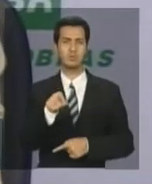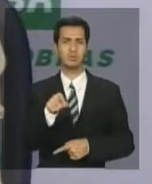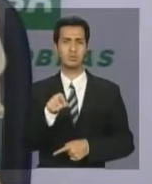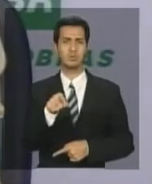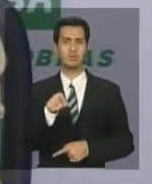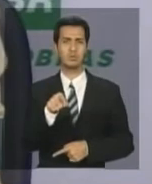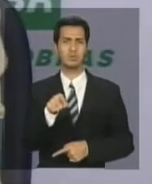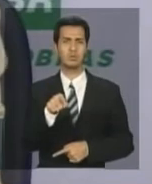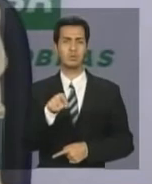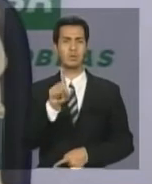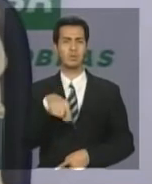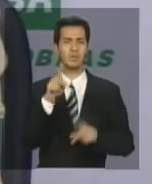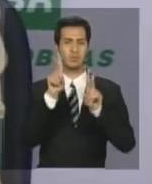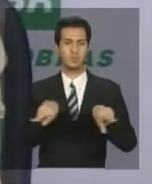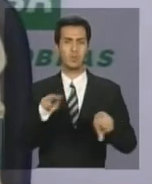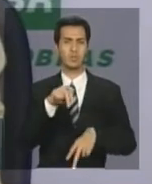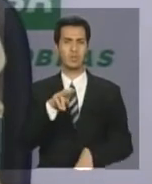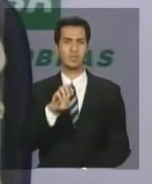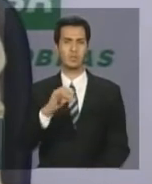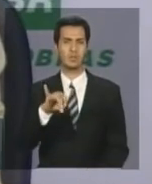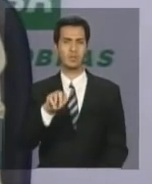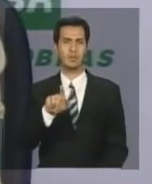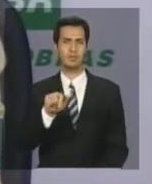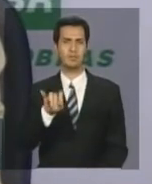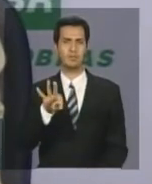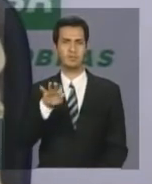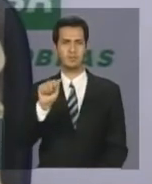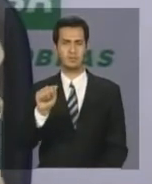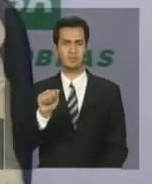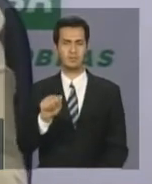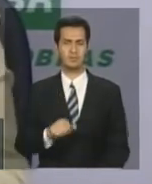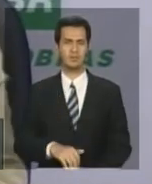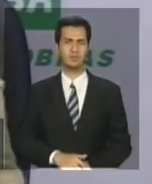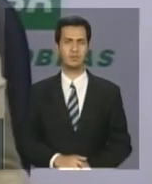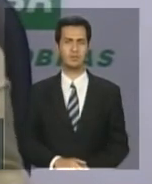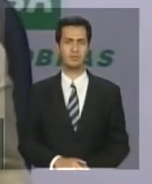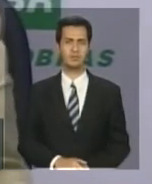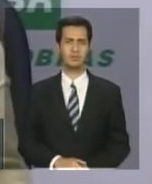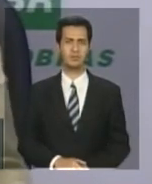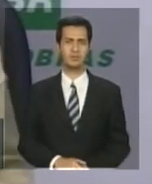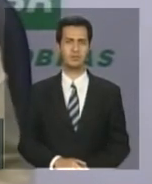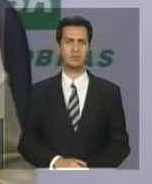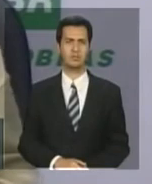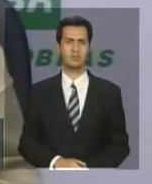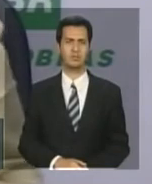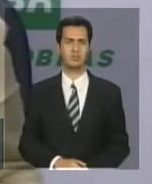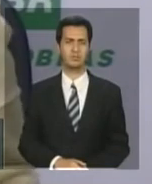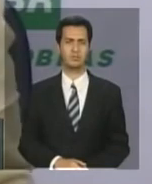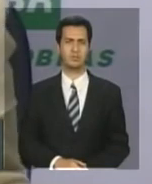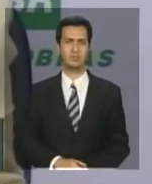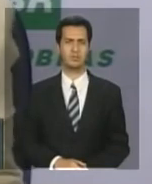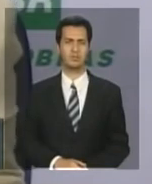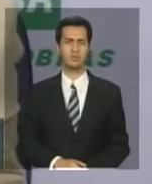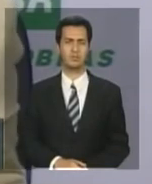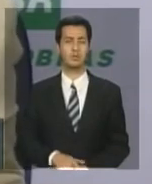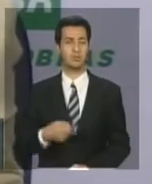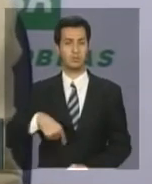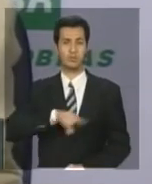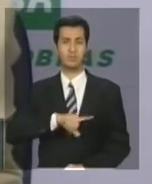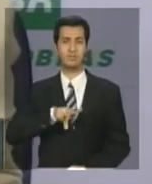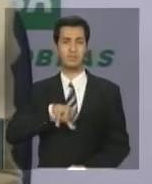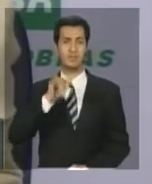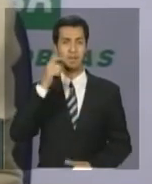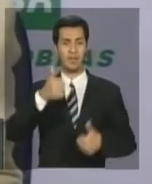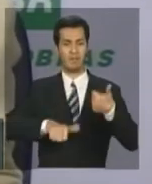como nacionalista. Então, o que certamente nós estaremos avaliando